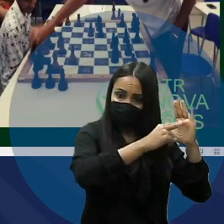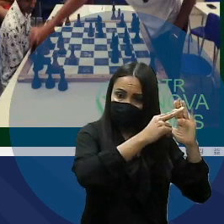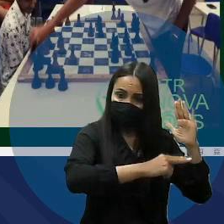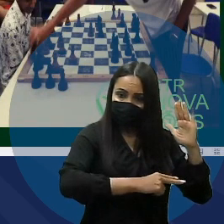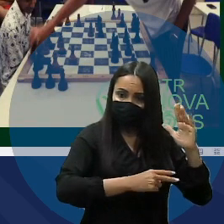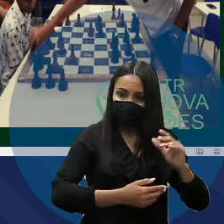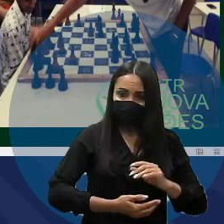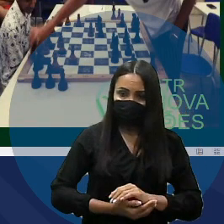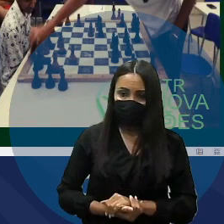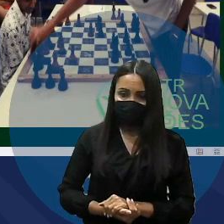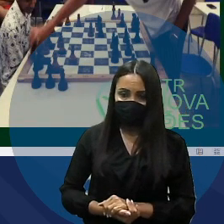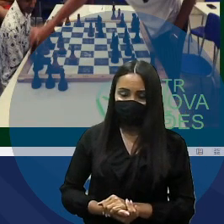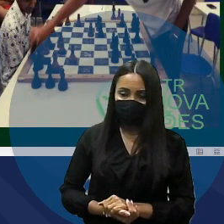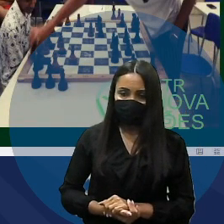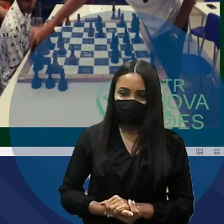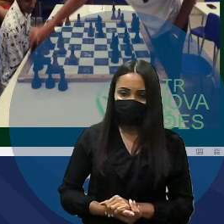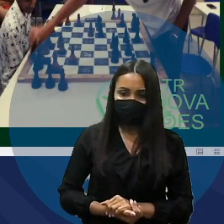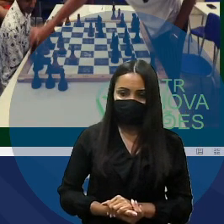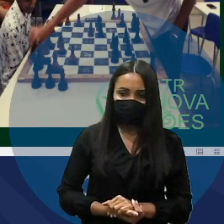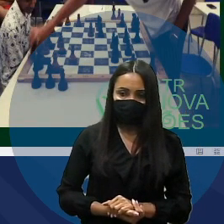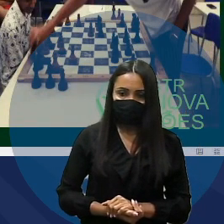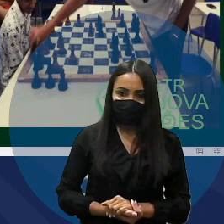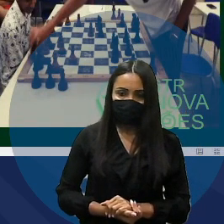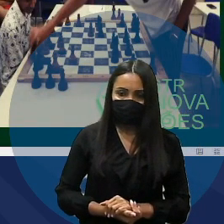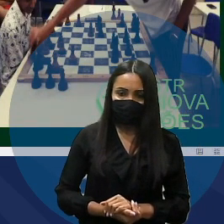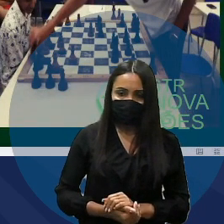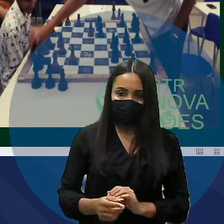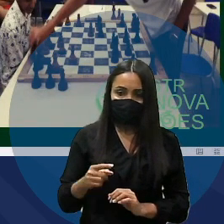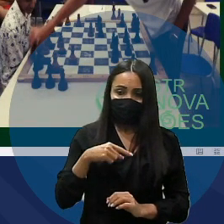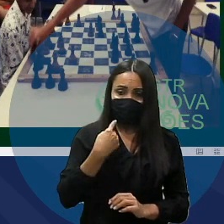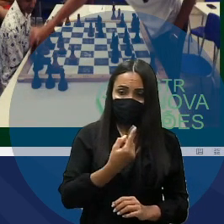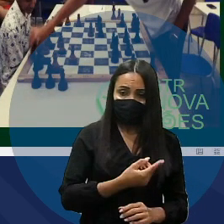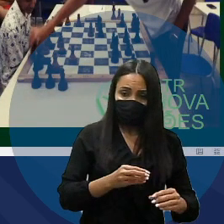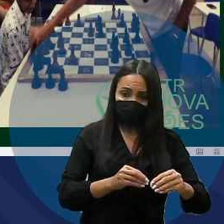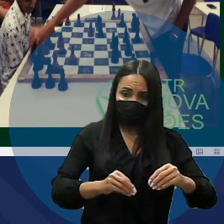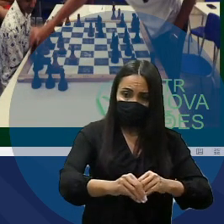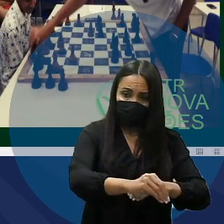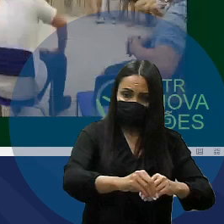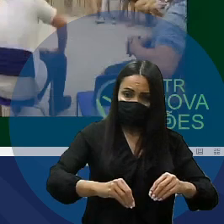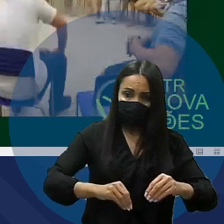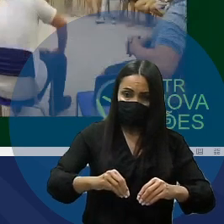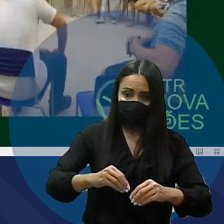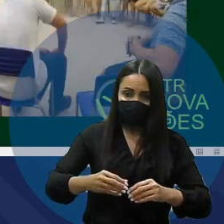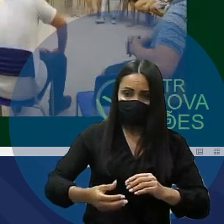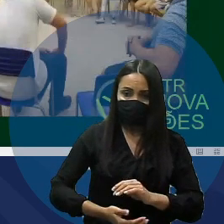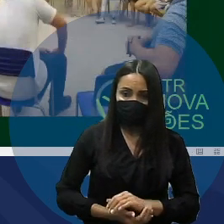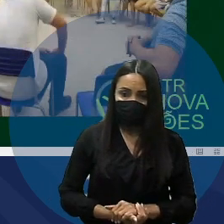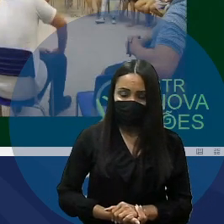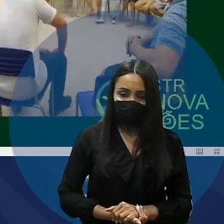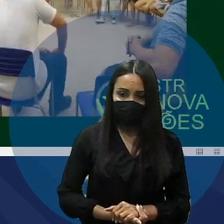sejam provocados, nosso clube do xadrez, nosso clube do livro.